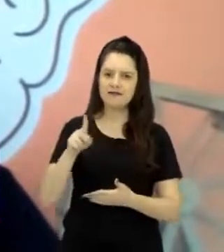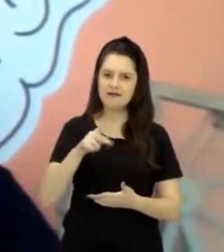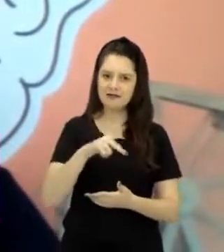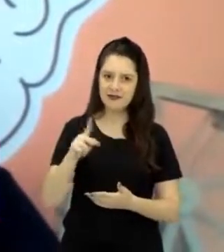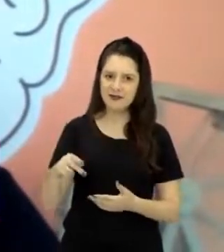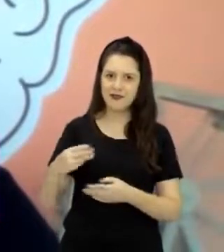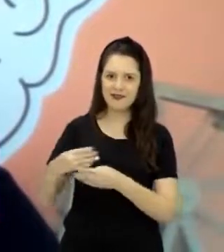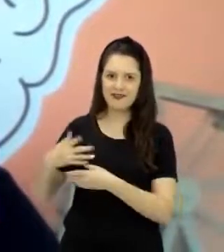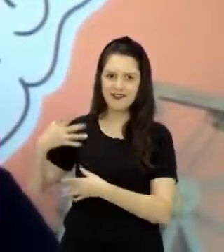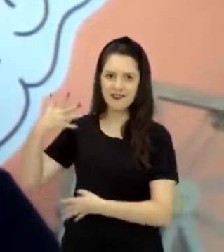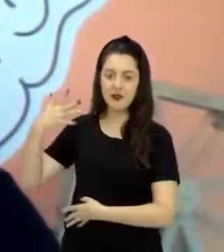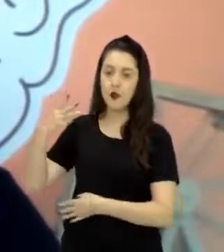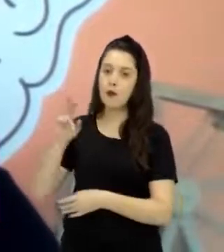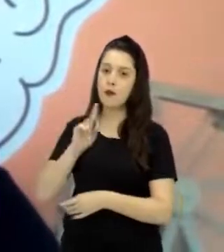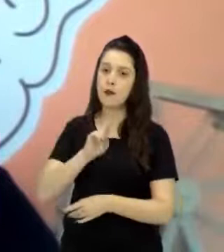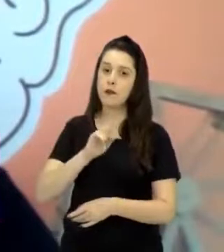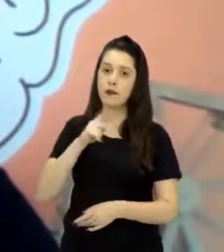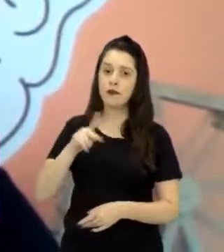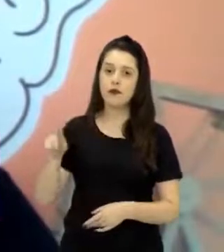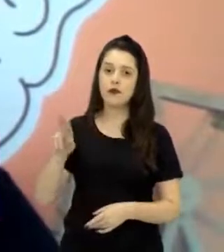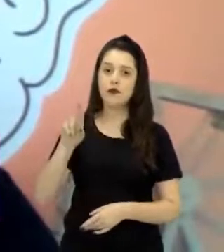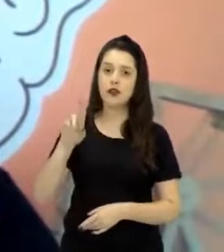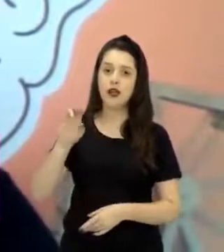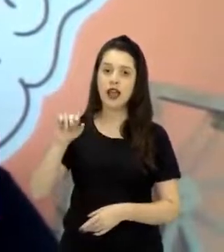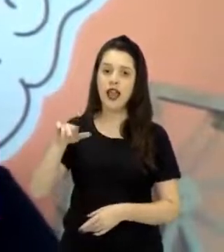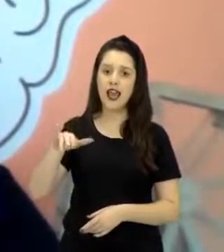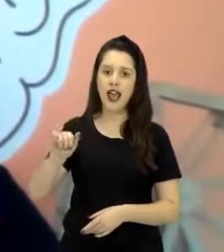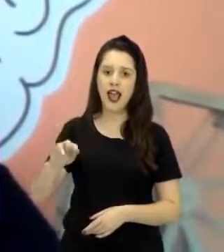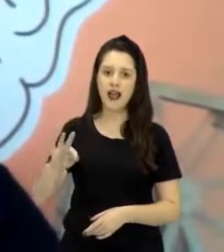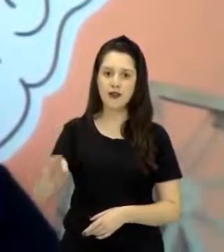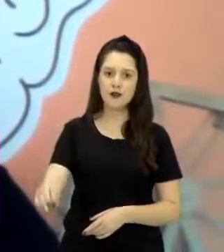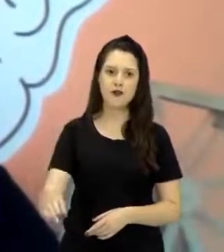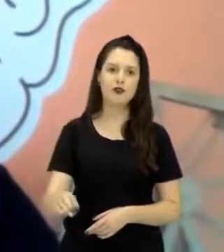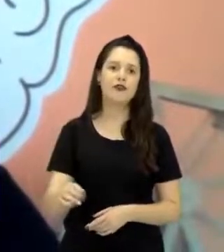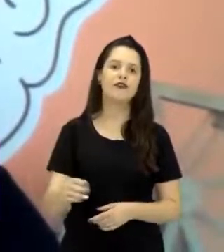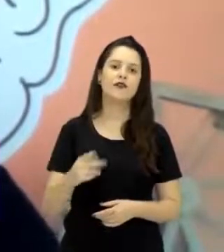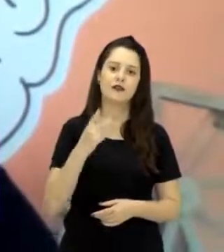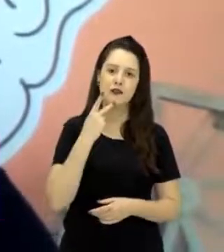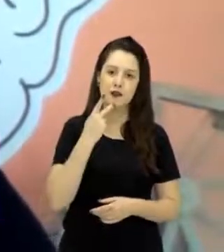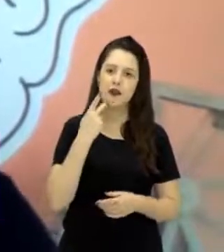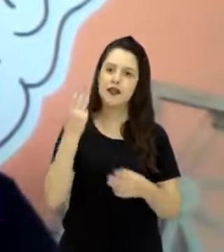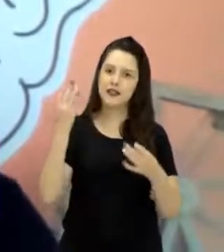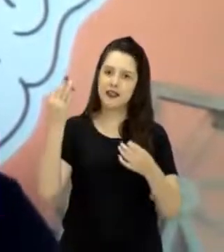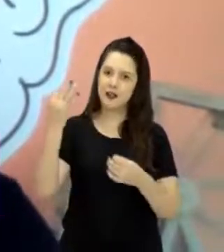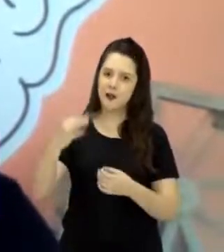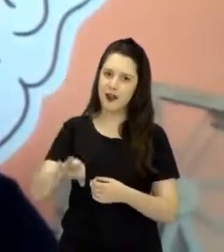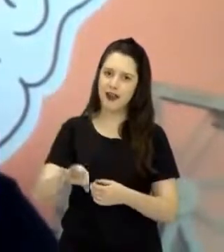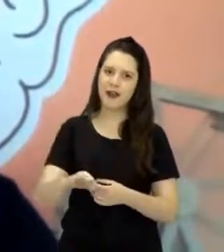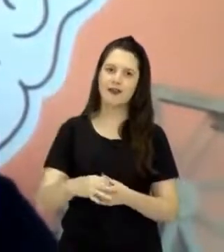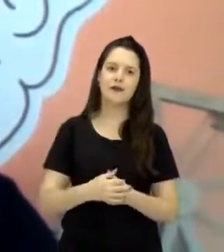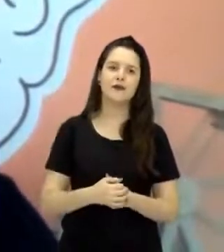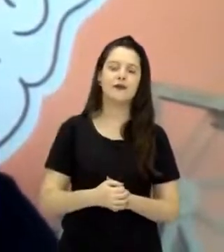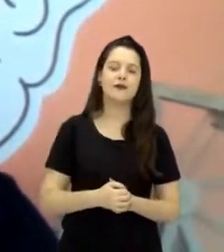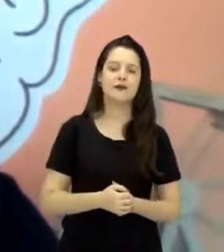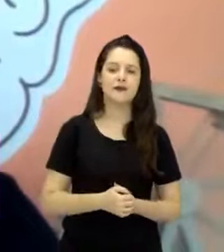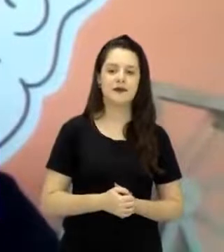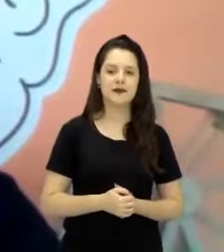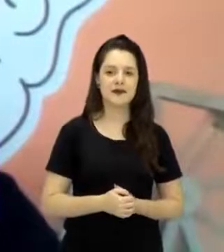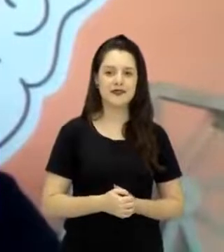O professor Renato disse que tem um erro. Você poderia explicar para nós qual é esse erro, Ed?